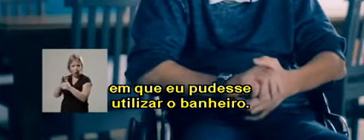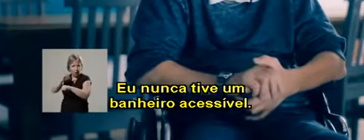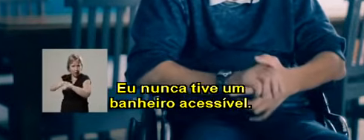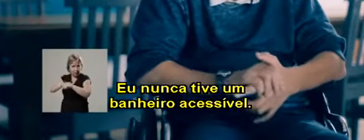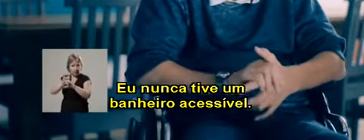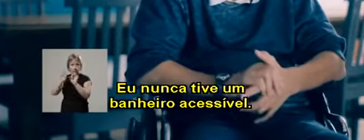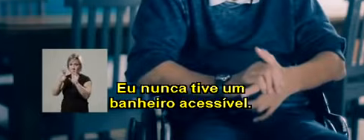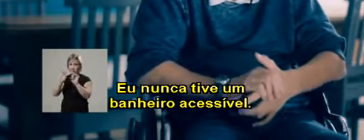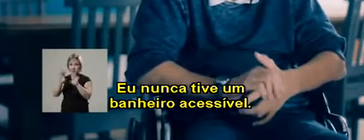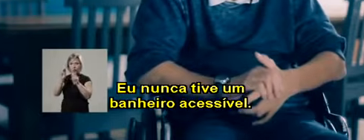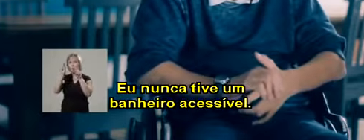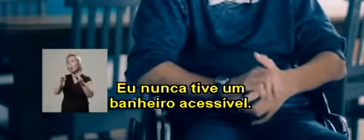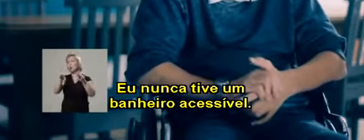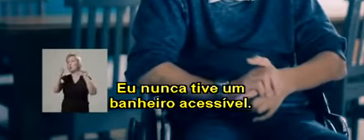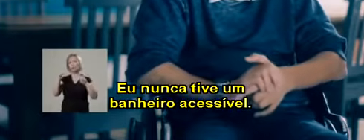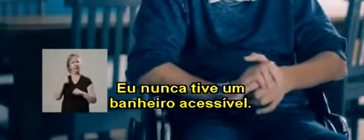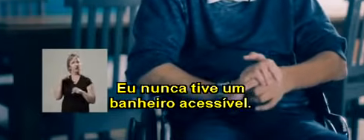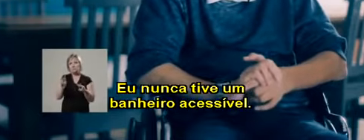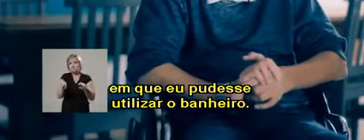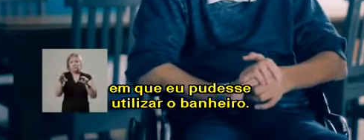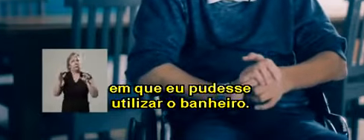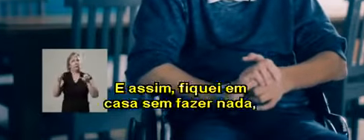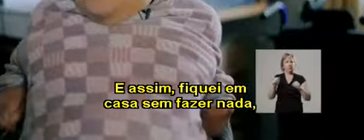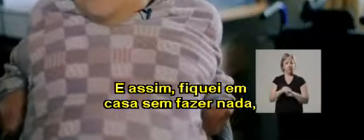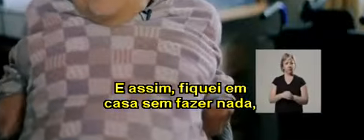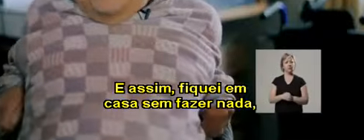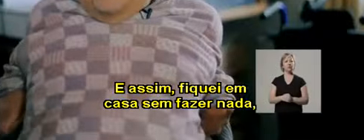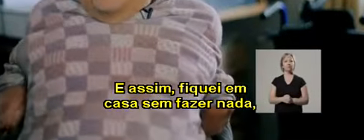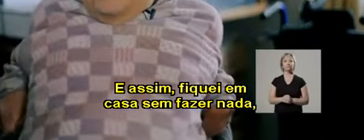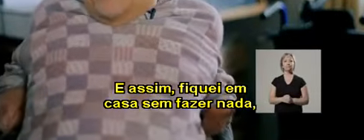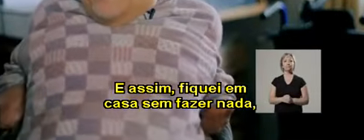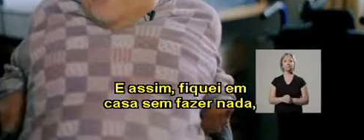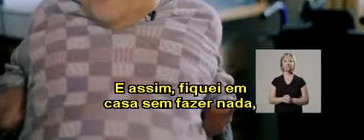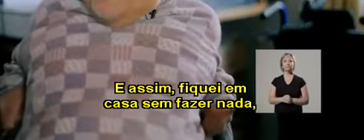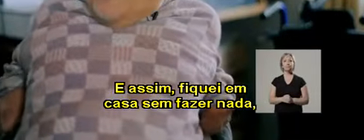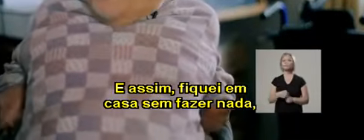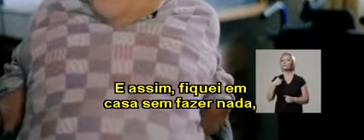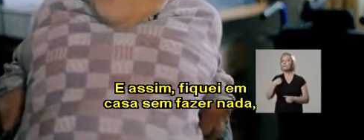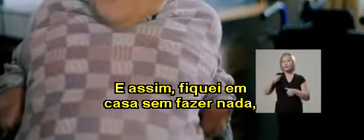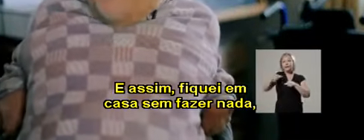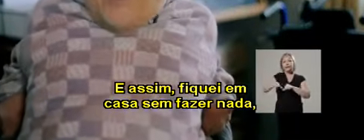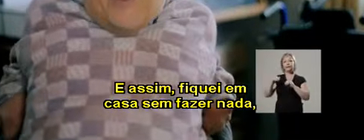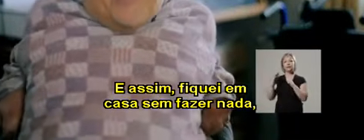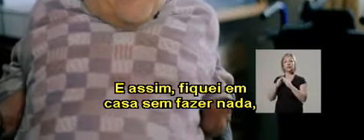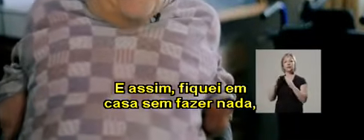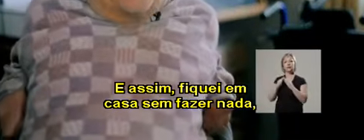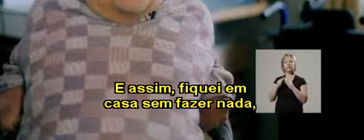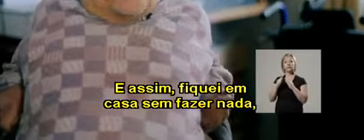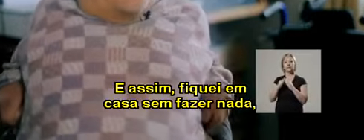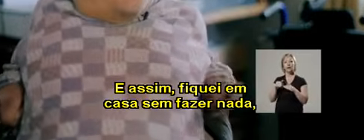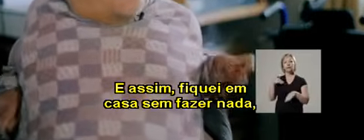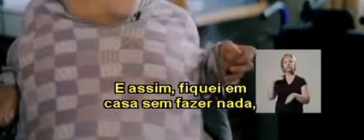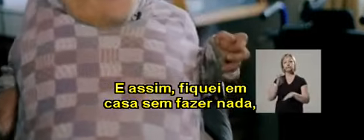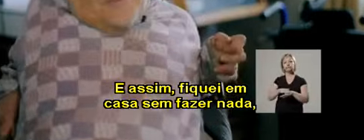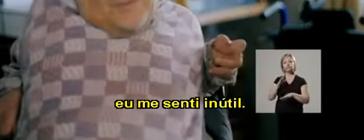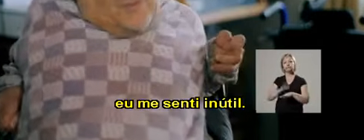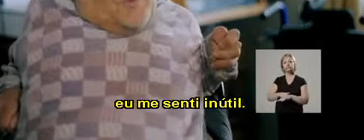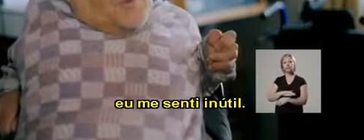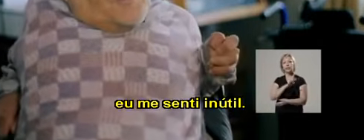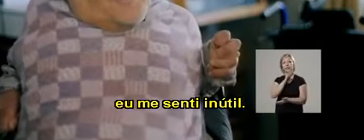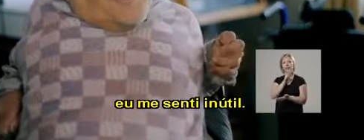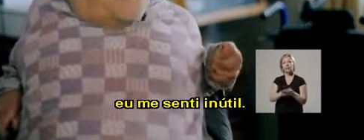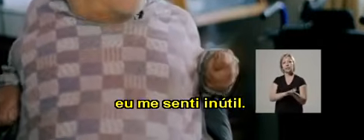banheiro. Eu nunca tive um banheiro acessível. E assim, fiquei em casa sem fazer